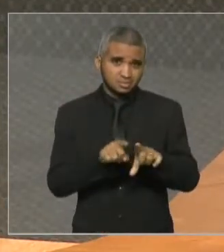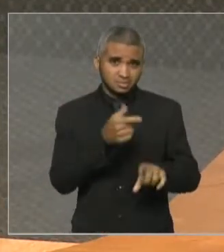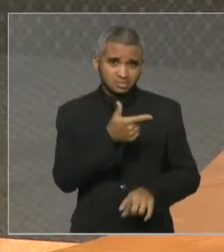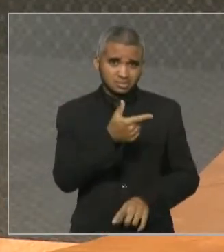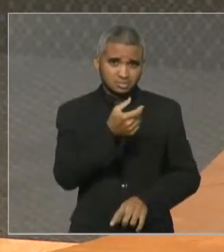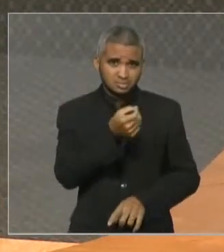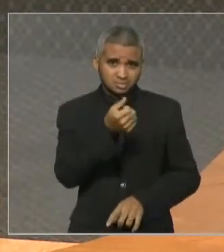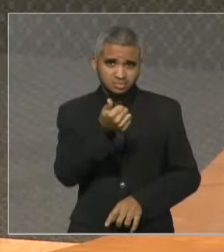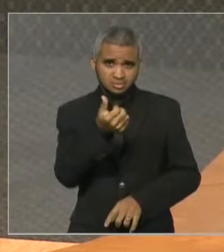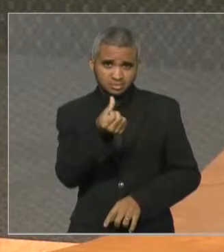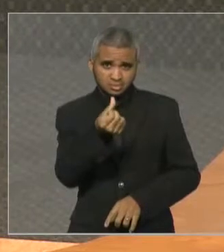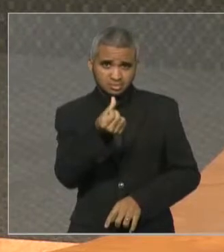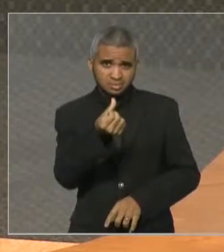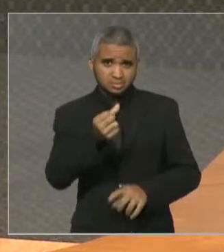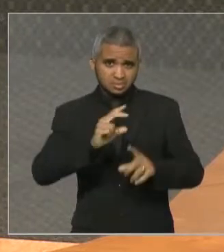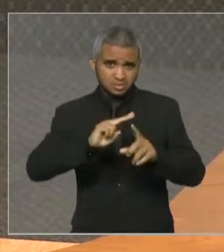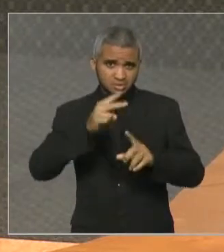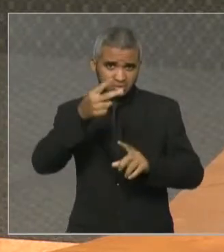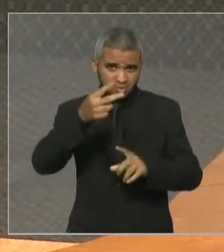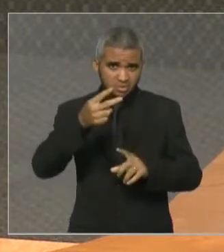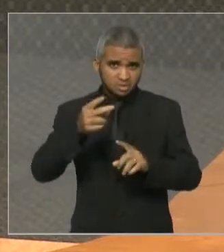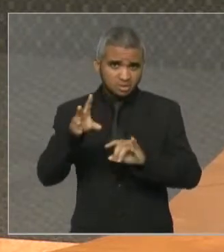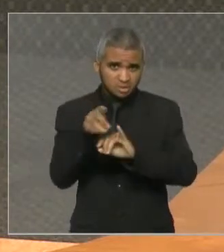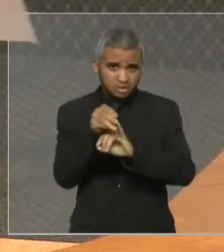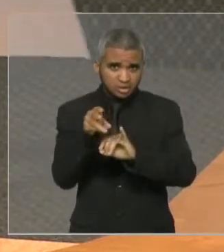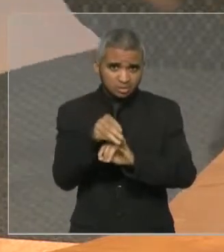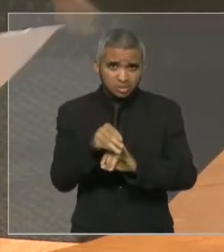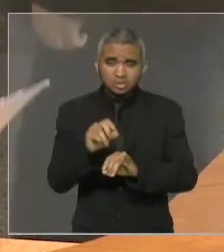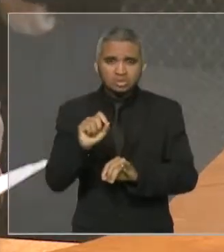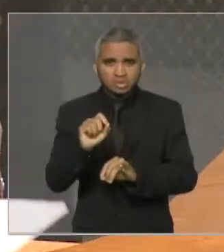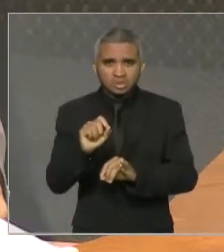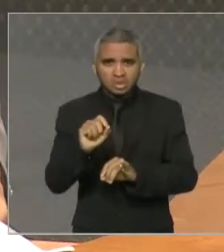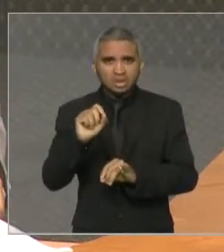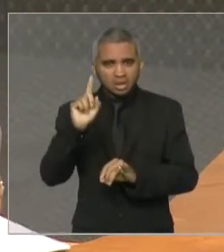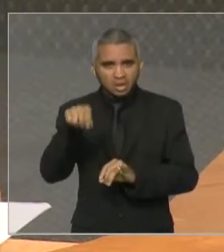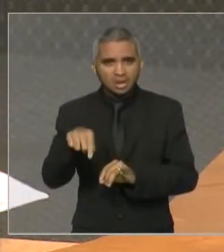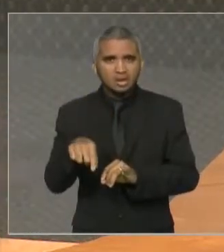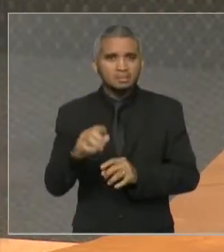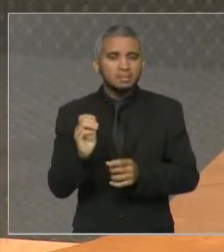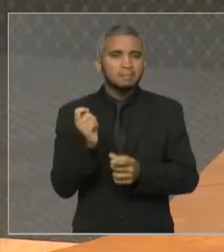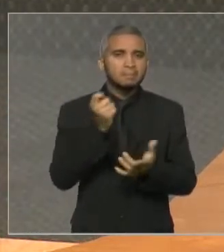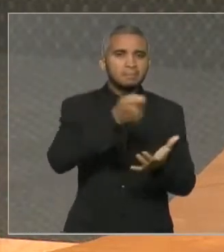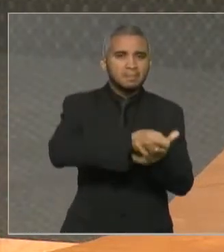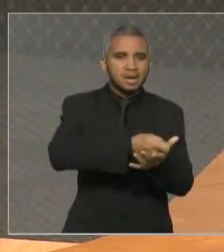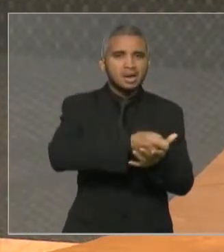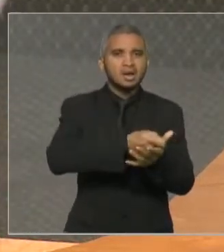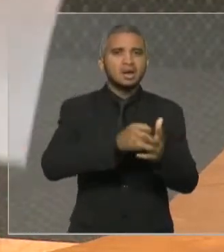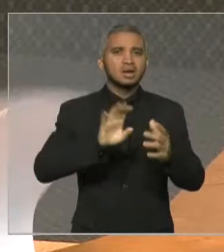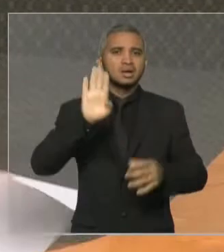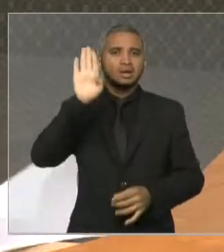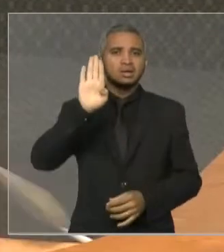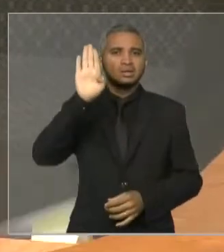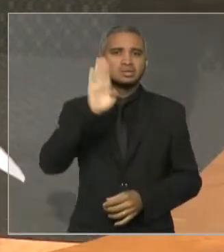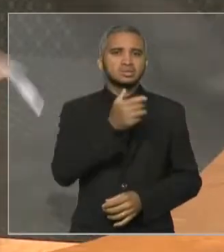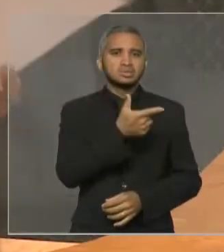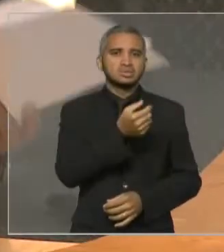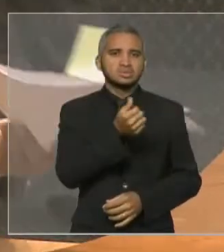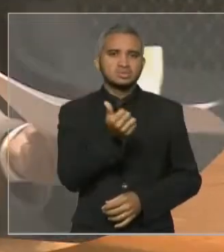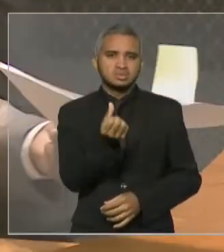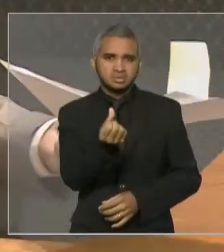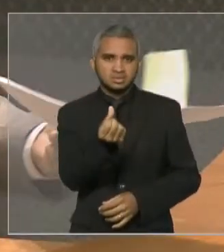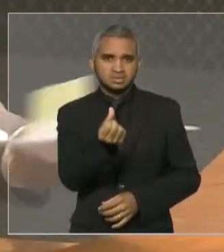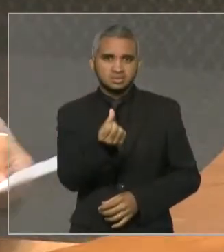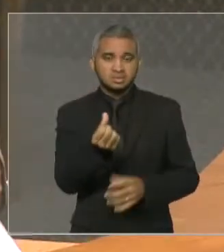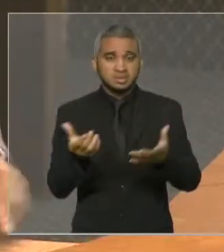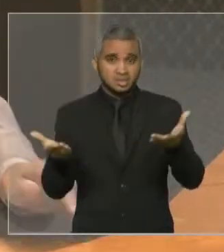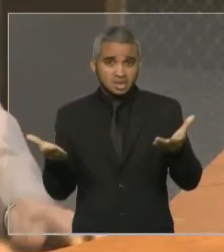veio para quê? Para tapar o rombo, o buraco das eleições de 2016. e agora novamente para tapar o buraco nas eleições